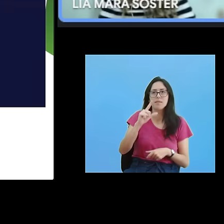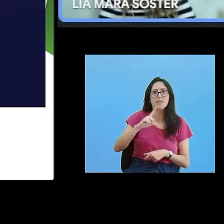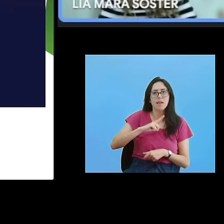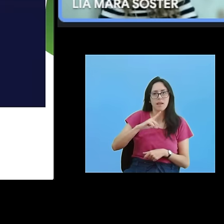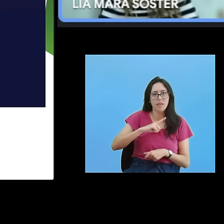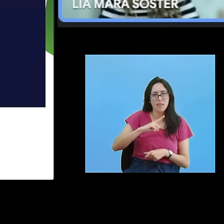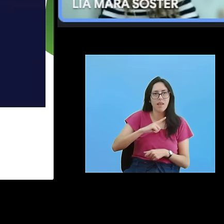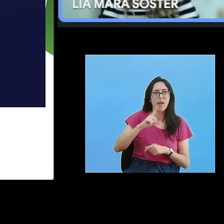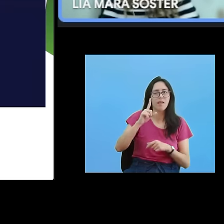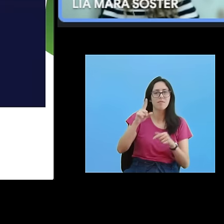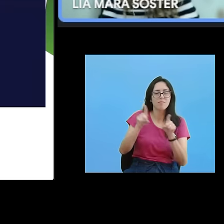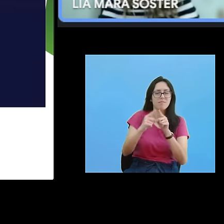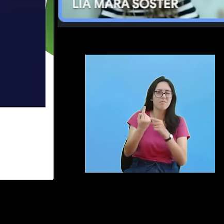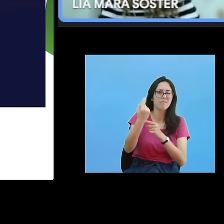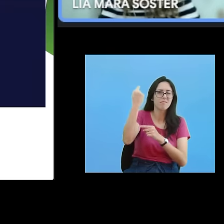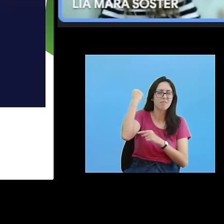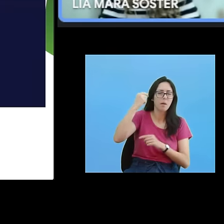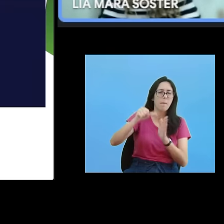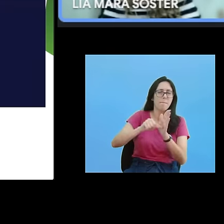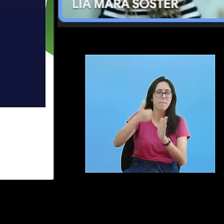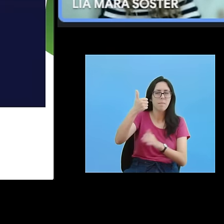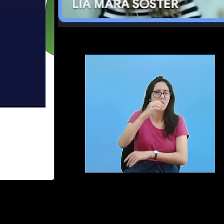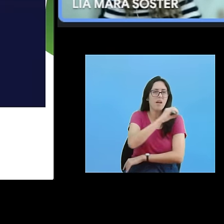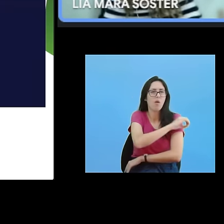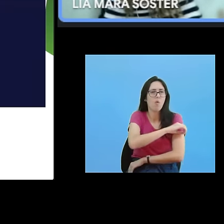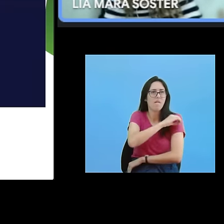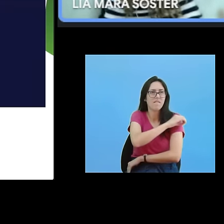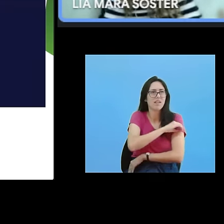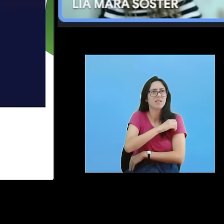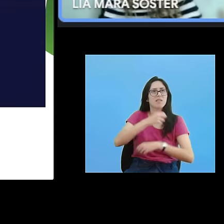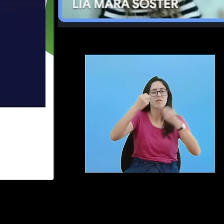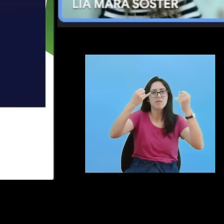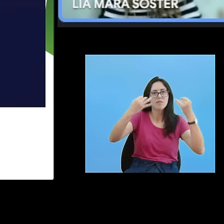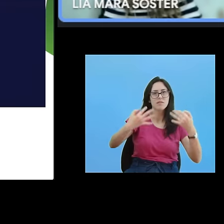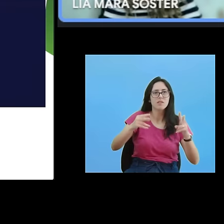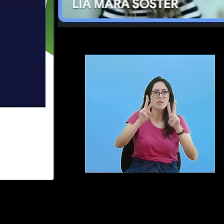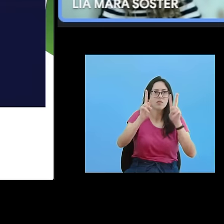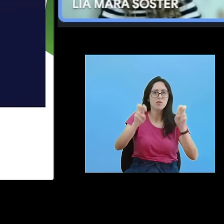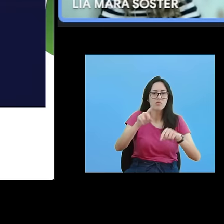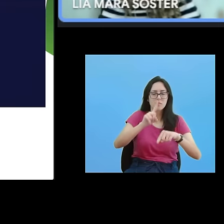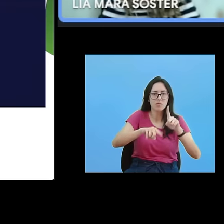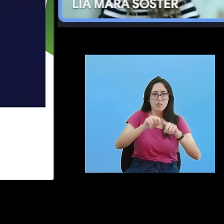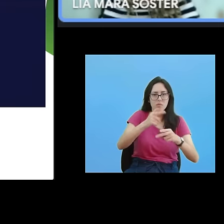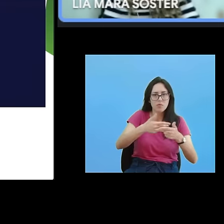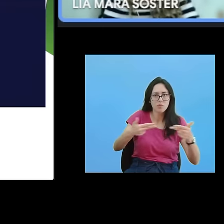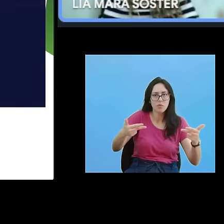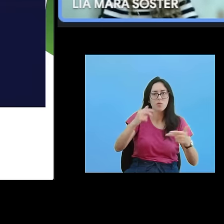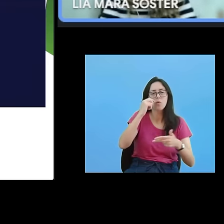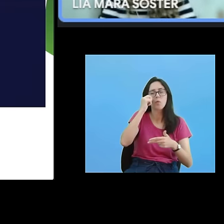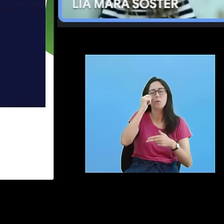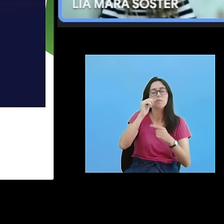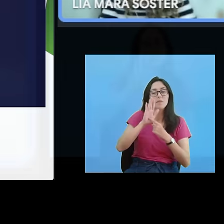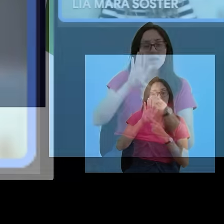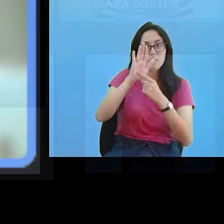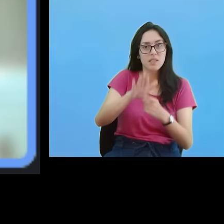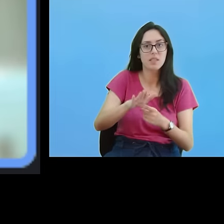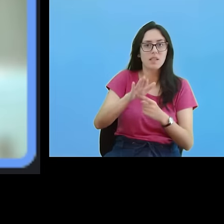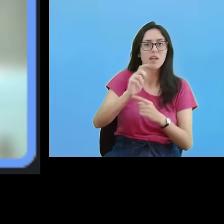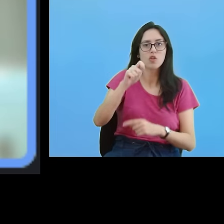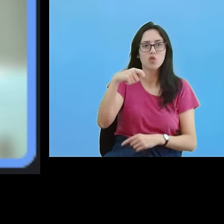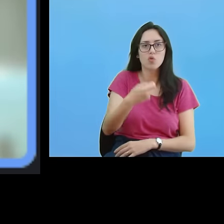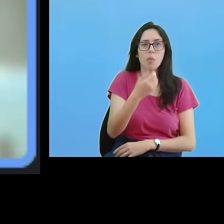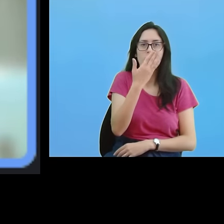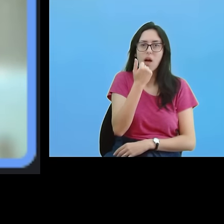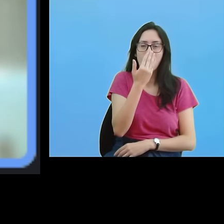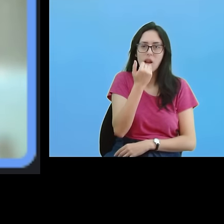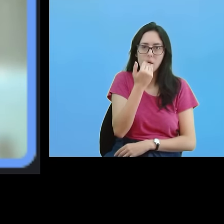primeira oficina, então foram trabalhados a finalização do produto, a apresentação, então, né, desse alimento, e